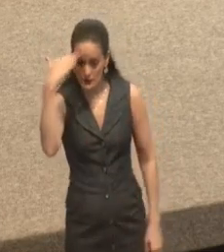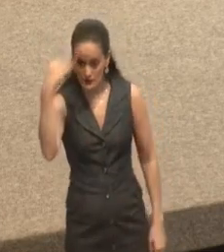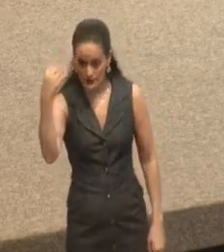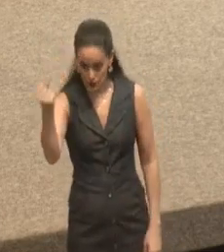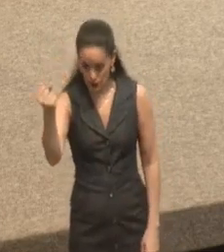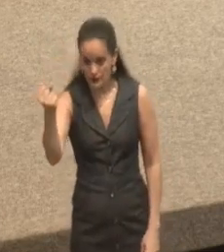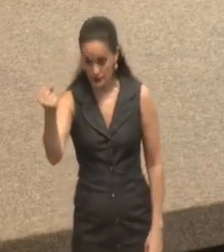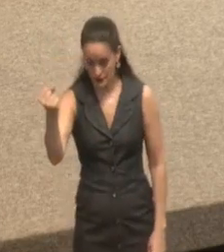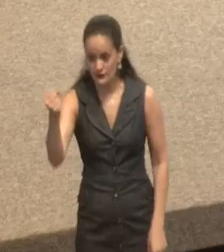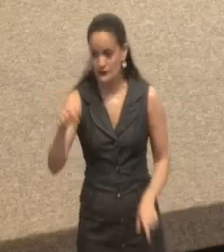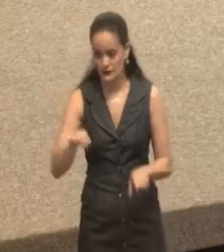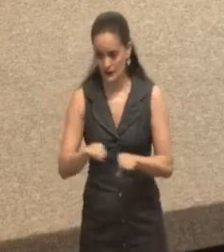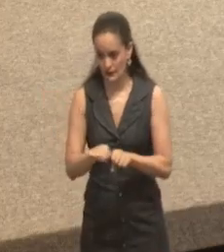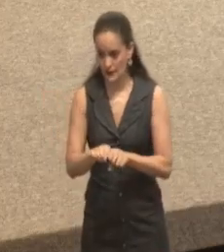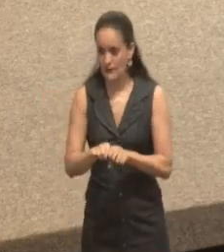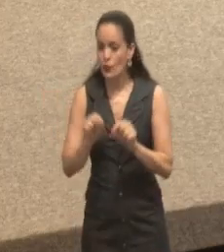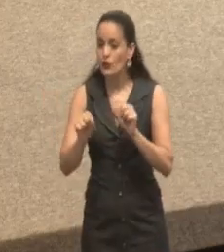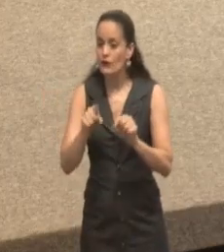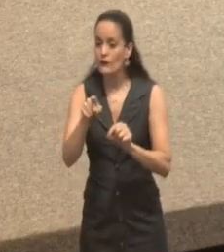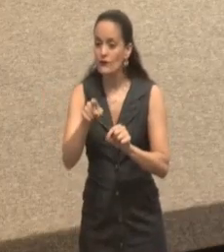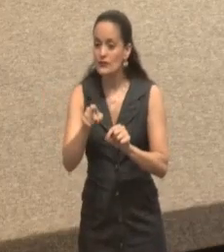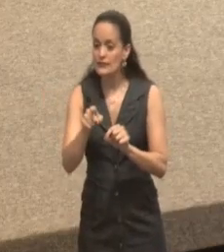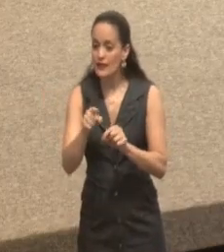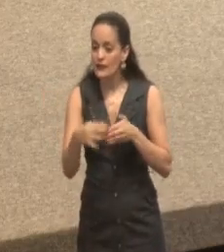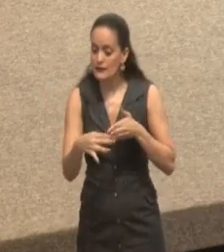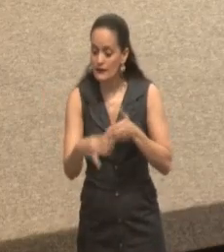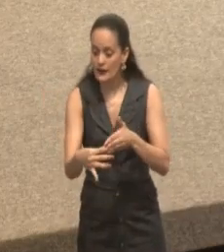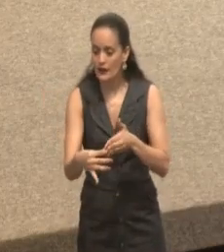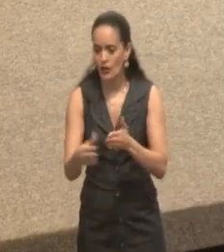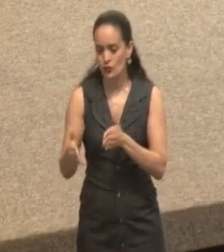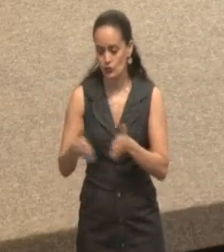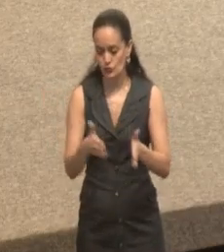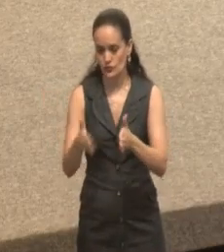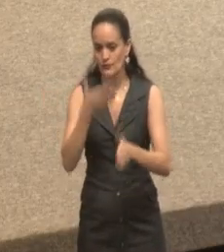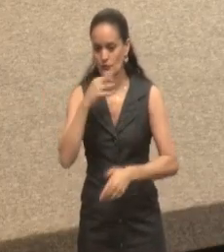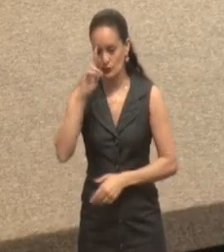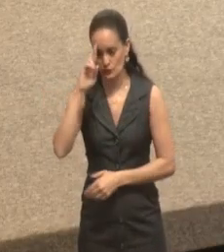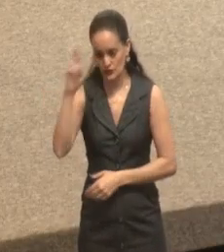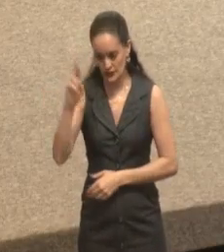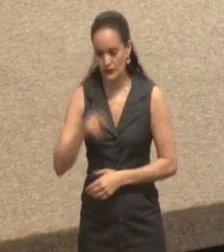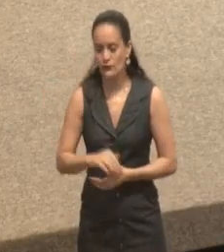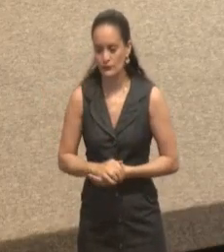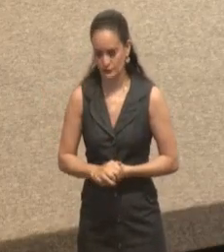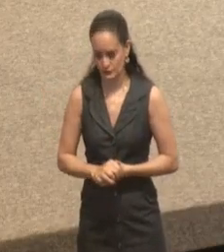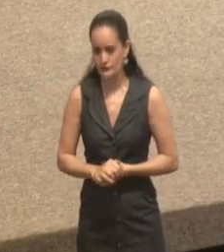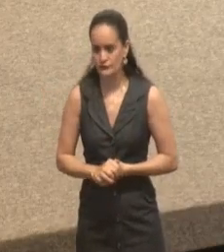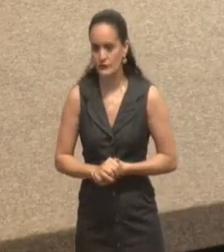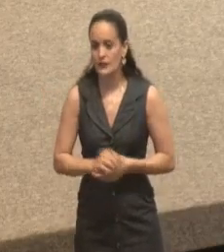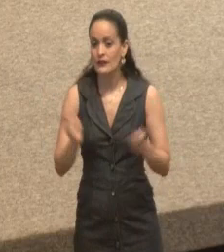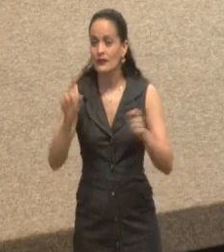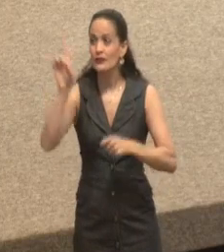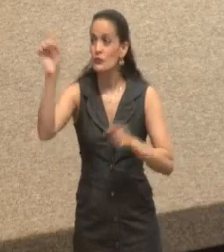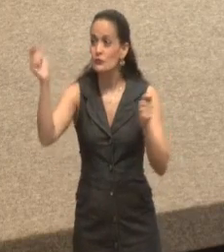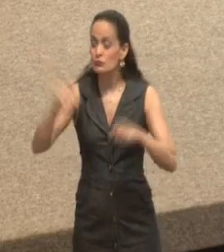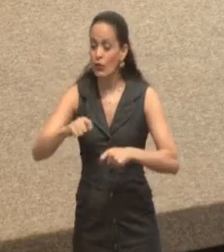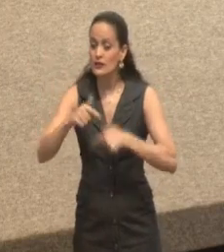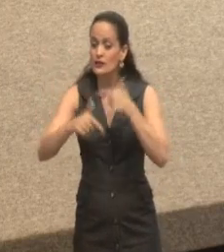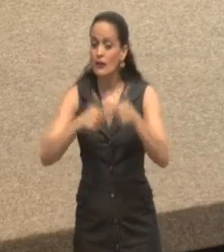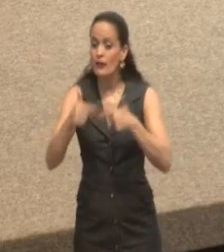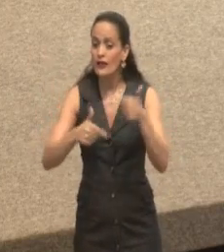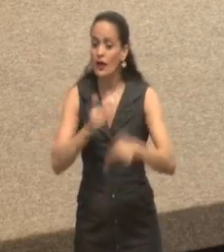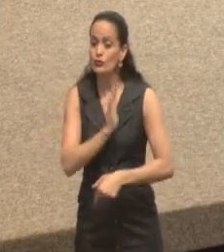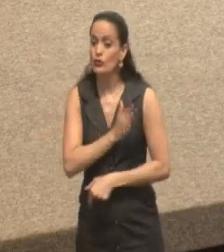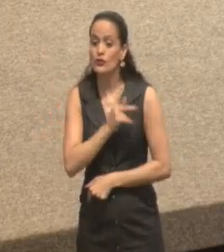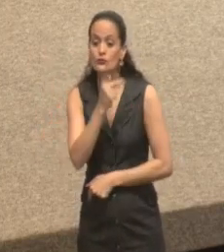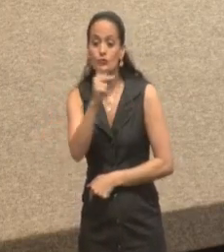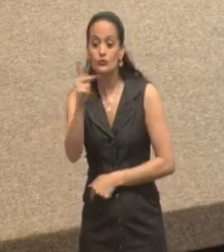para conduzi-los no caminho do Senhor, mas que o Espírito Santo do Senhor também possa trabalhar em cada coração dos nossos filhos,